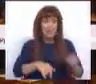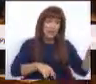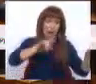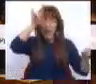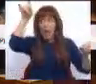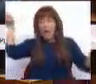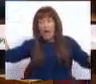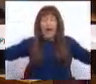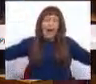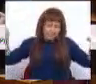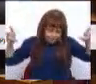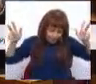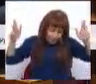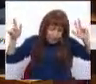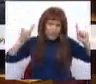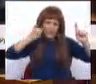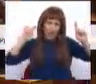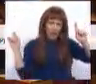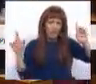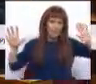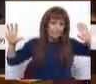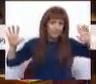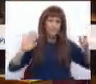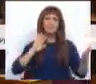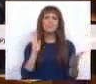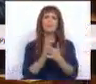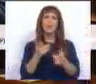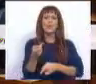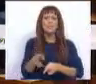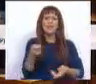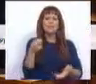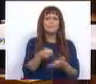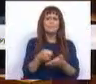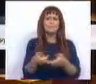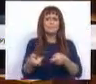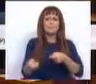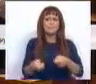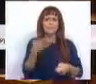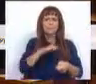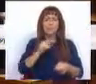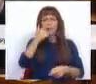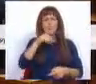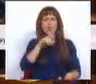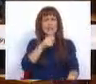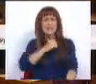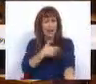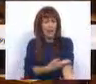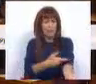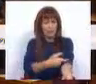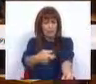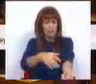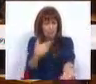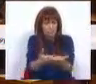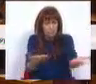que está disponível para rever. A última foi a das taxas moderadoras para os dados de sangue e há outras situações